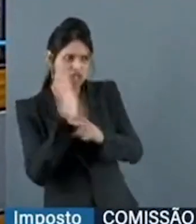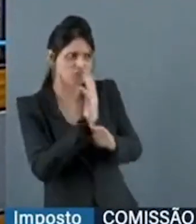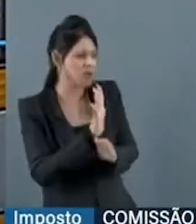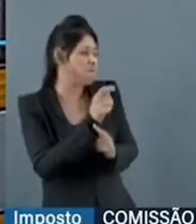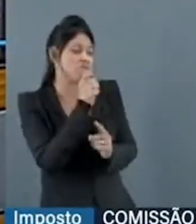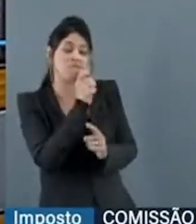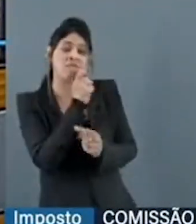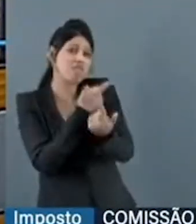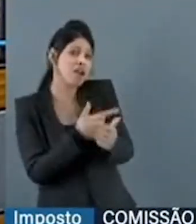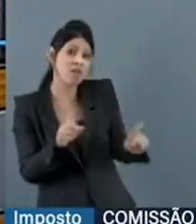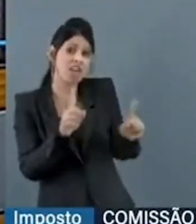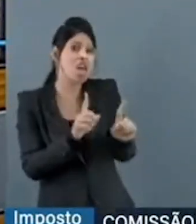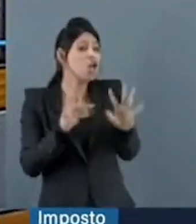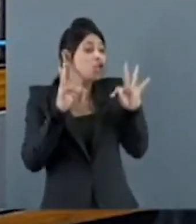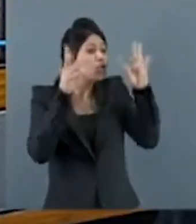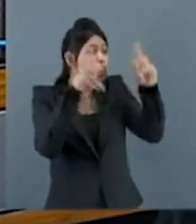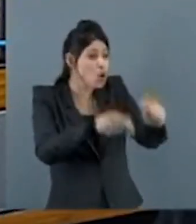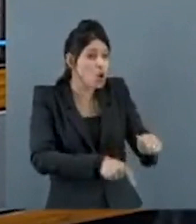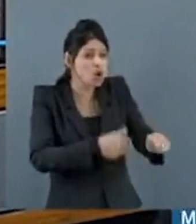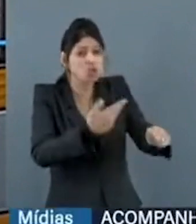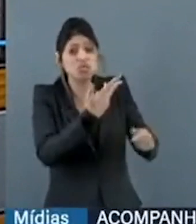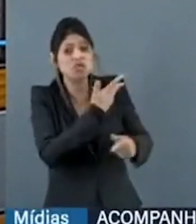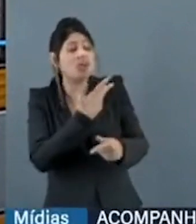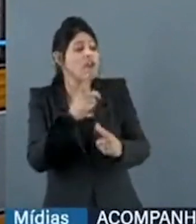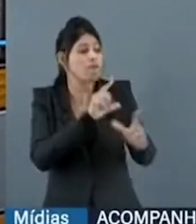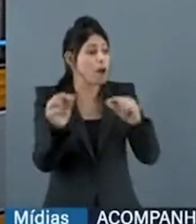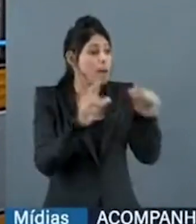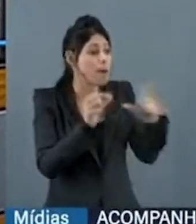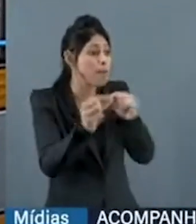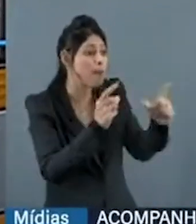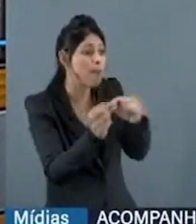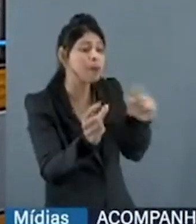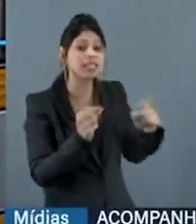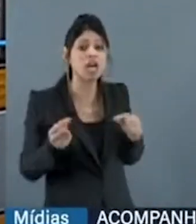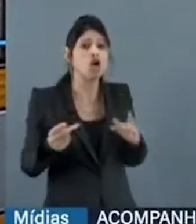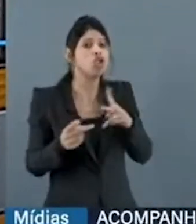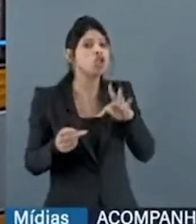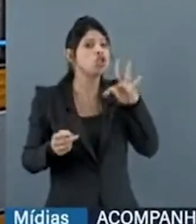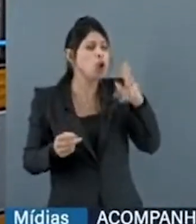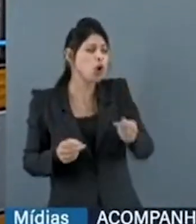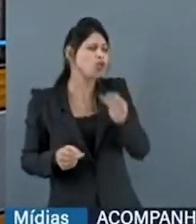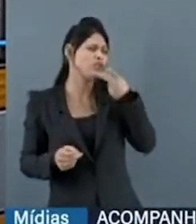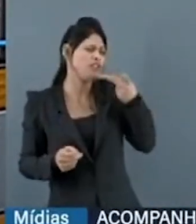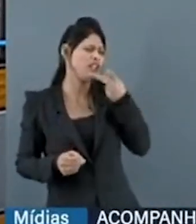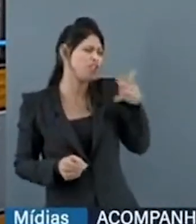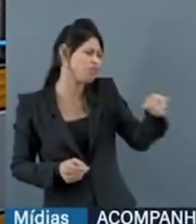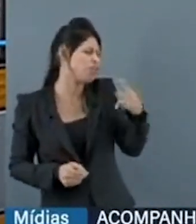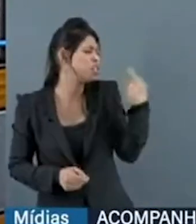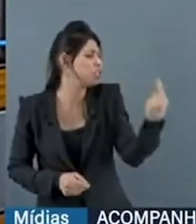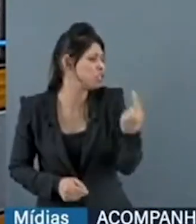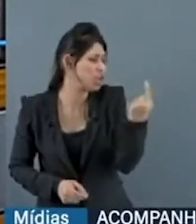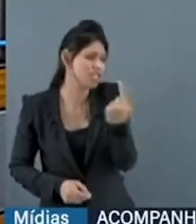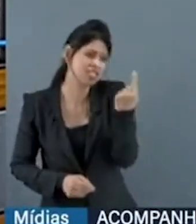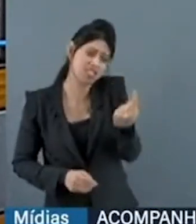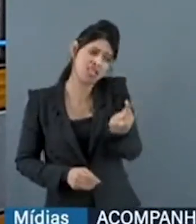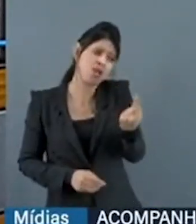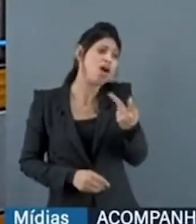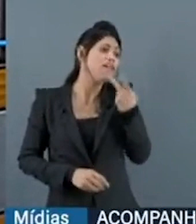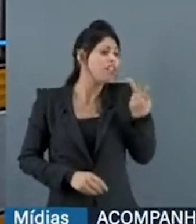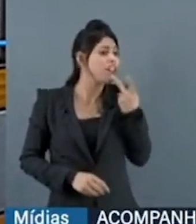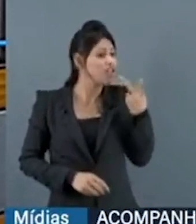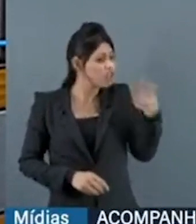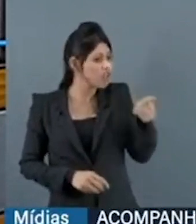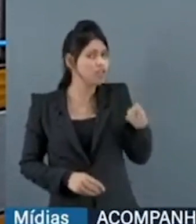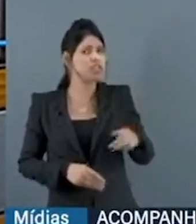Todos aqui te abandonaram, todos os bolsonaristas. Todos aqui disseram que o senhor é um solitário. Falaram que o senhor é um. Eu